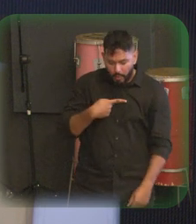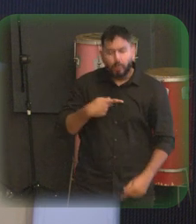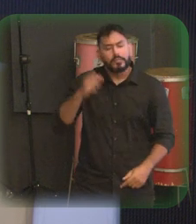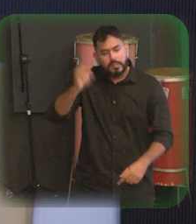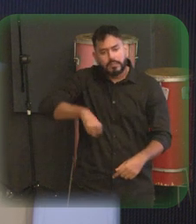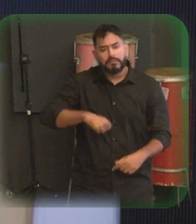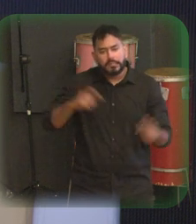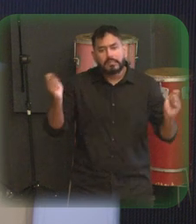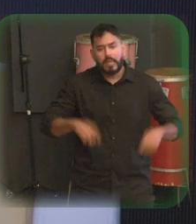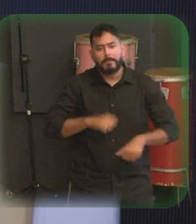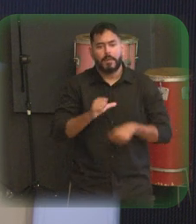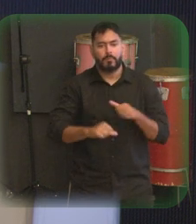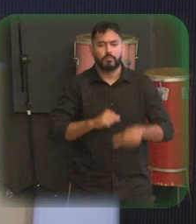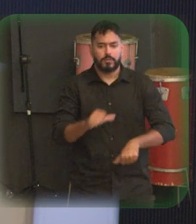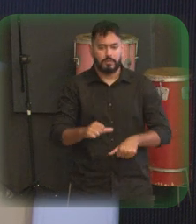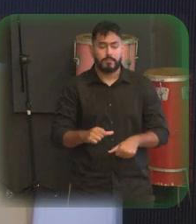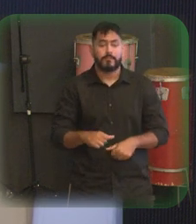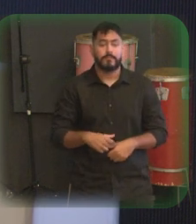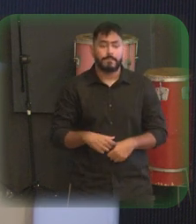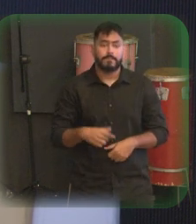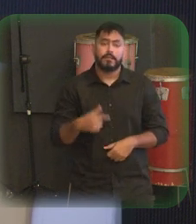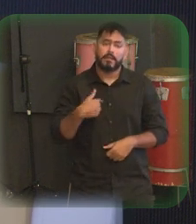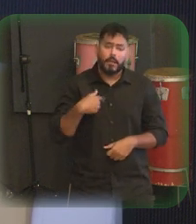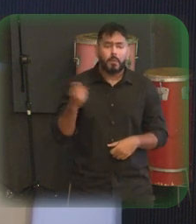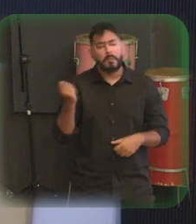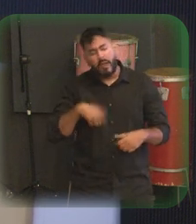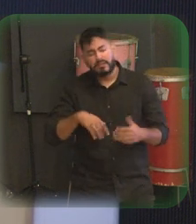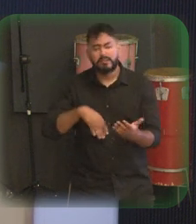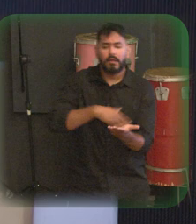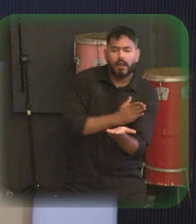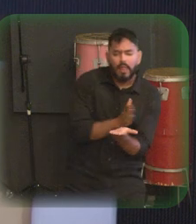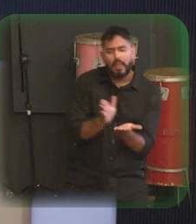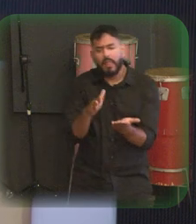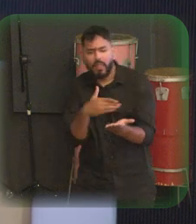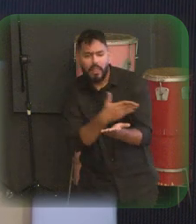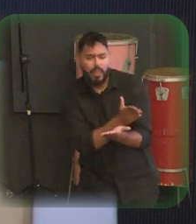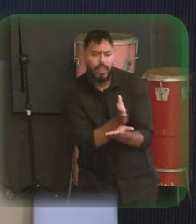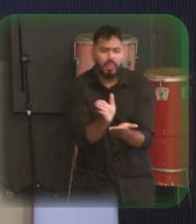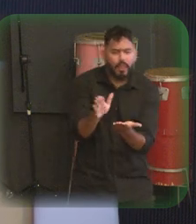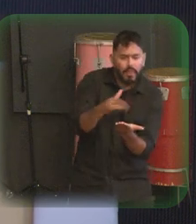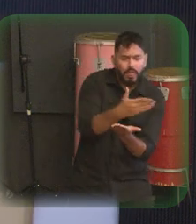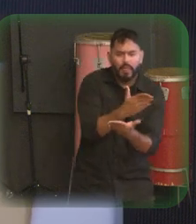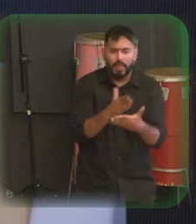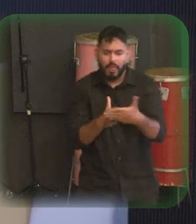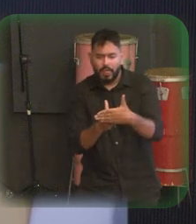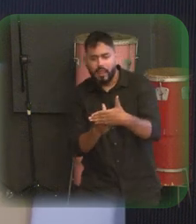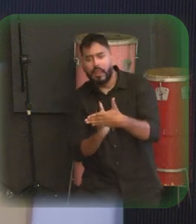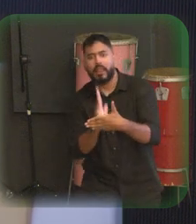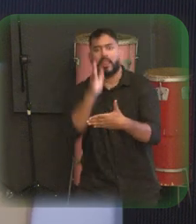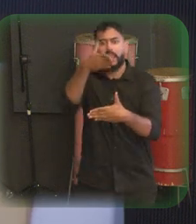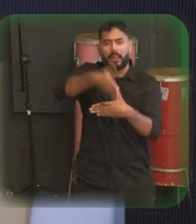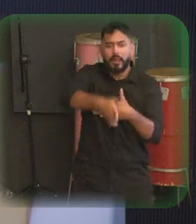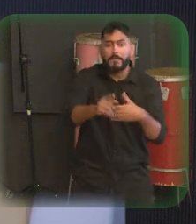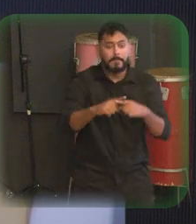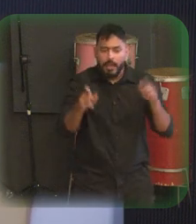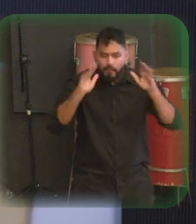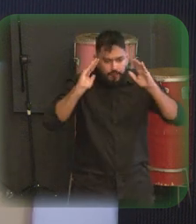eu posso até desviar um pouco do caminho para poder ultrapassar um obstáculo, mas eu não perco o